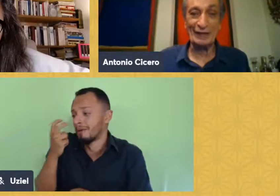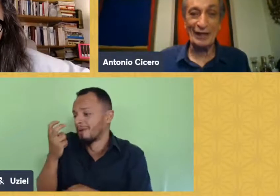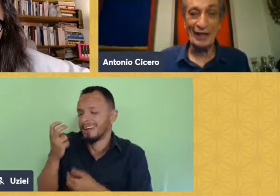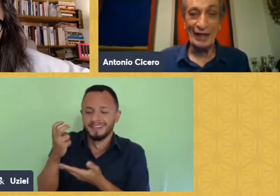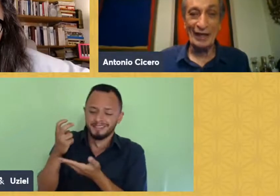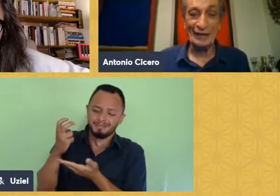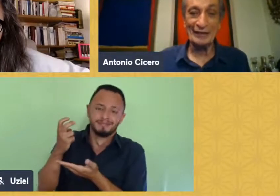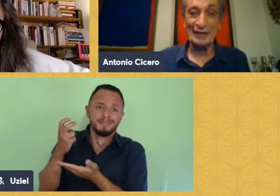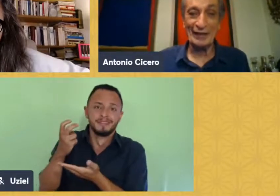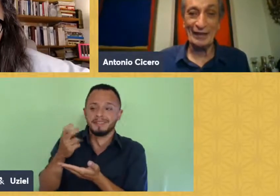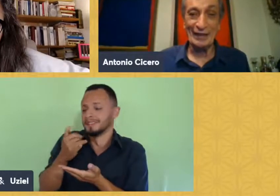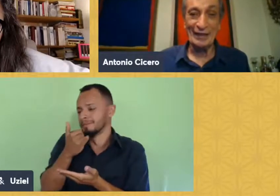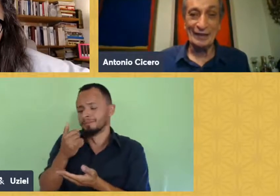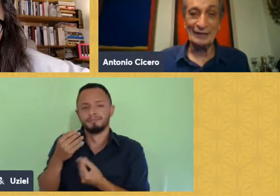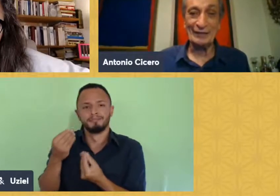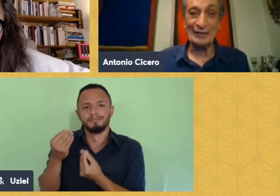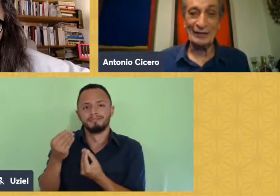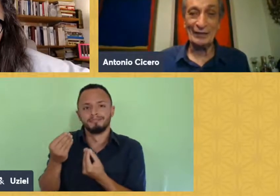vê